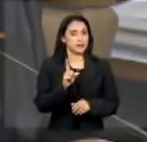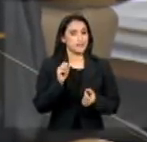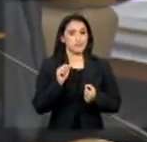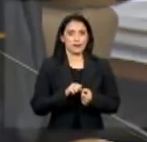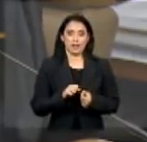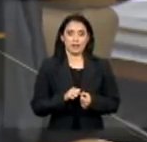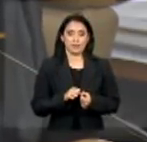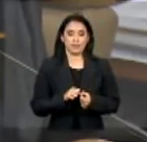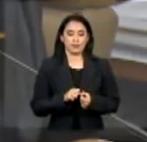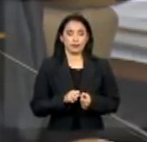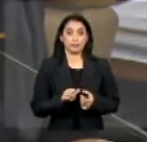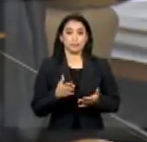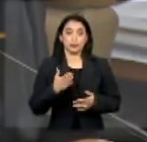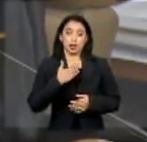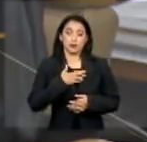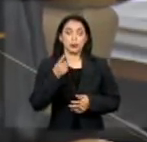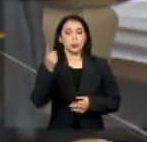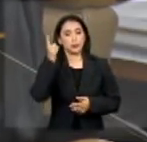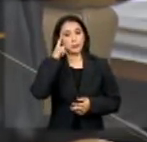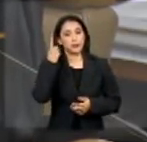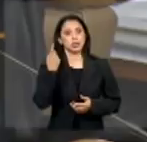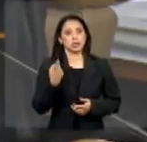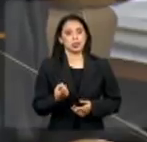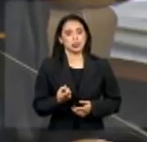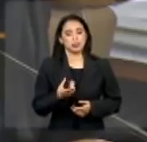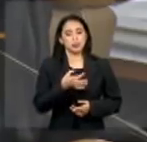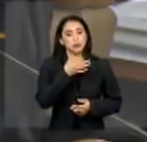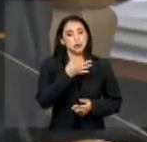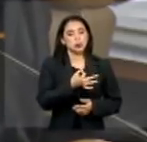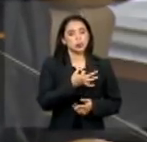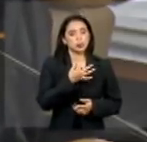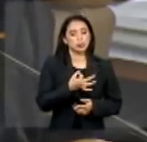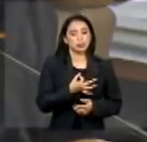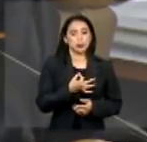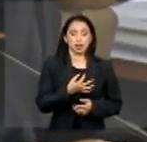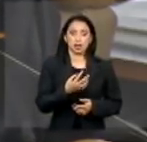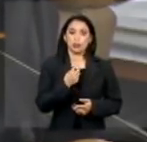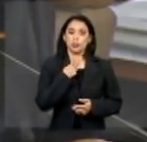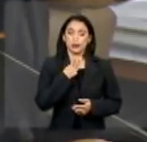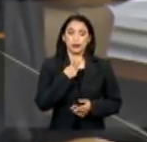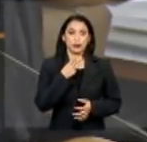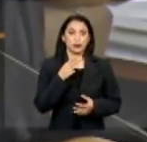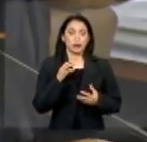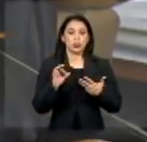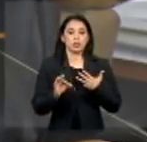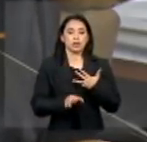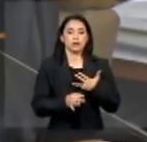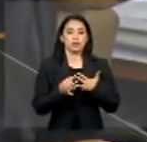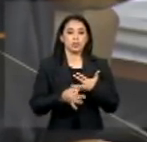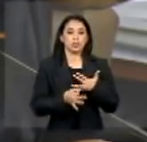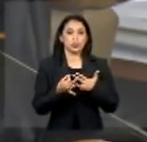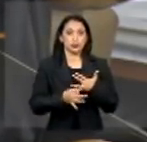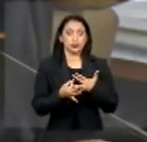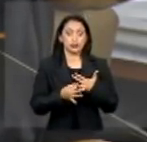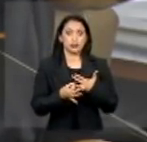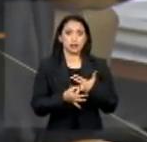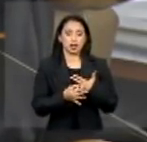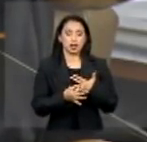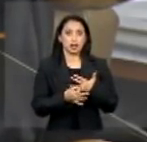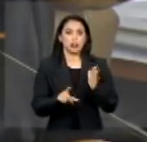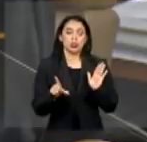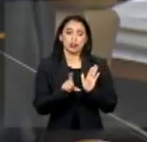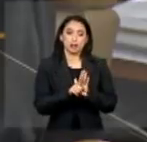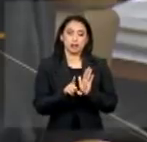em meu modo de ver por isso mesmo não deve o judiciário legislar e não deve